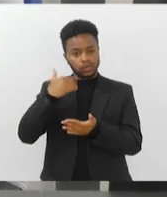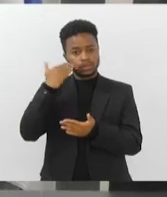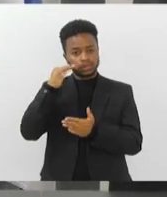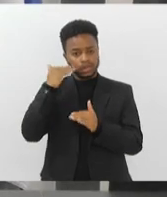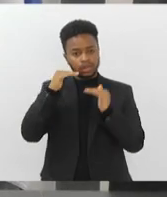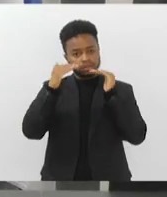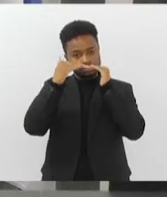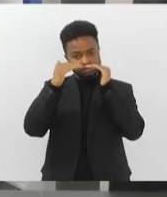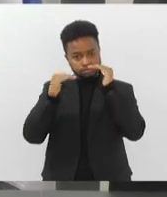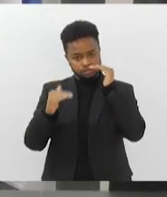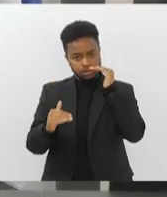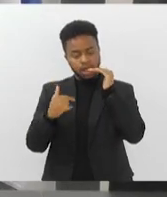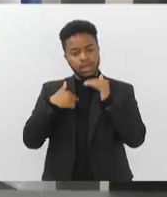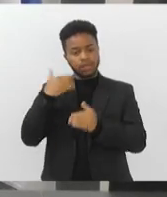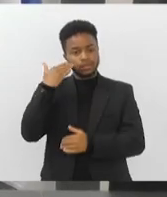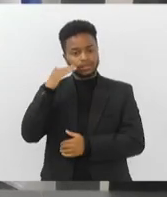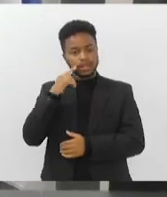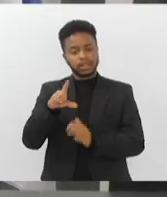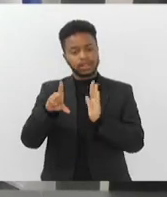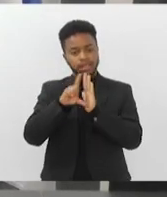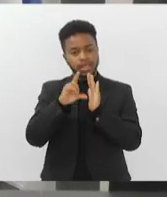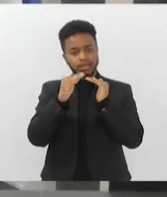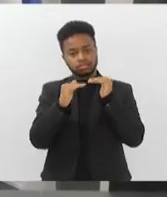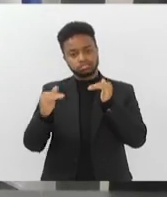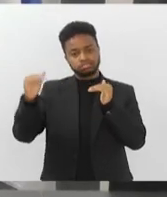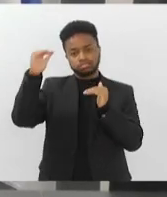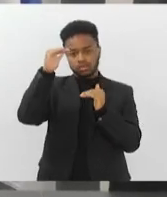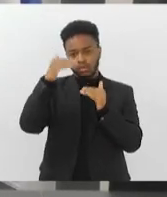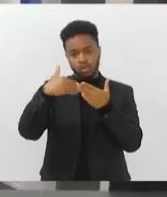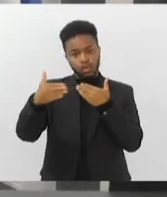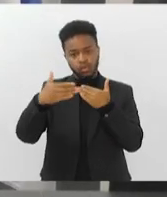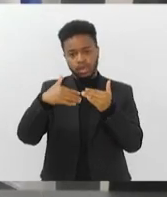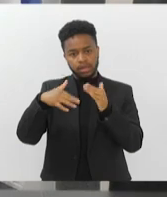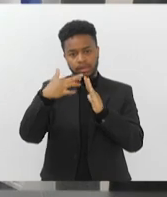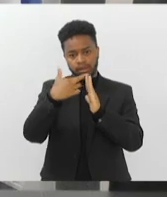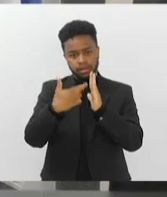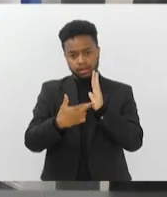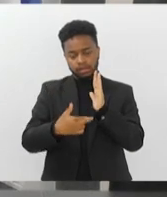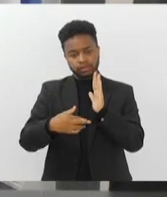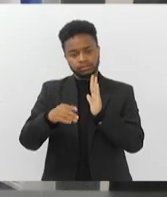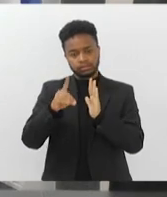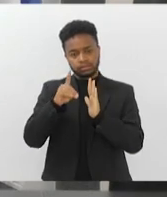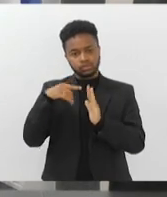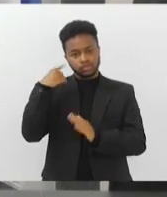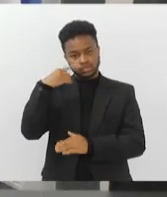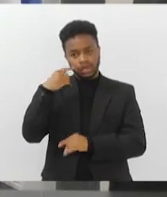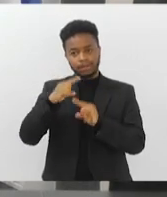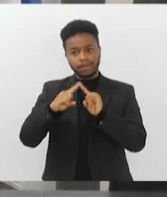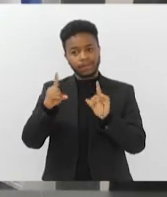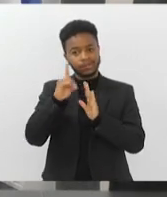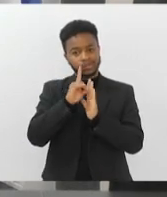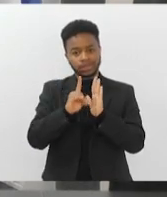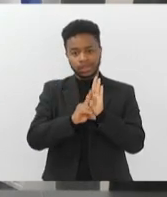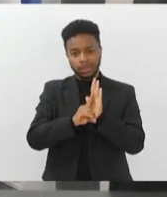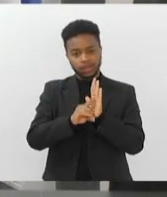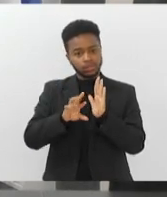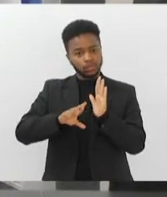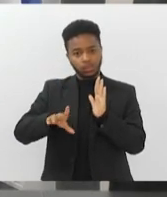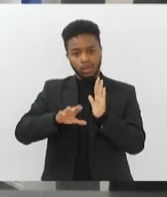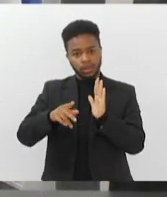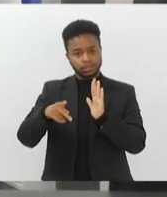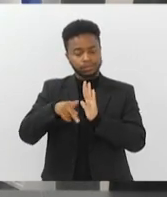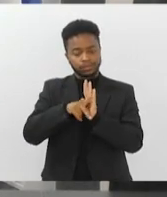Kelsen, entendo que a lei é superior a qualquer outra norma positiva de direito, mas o decreto não parte do